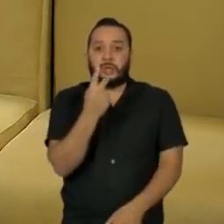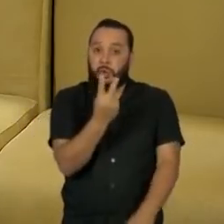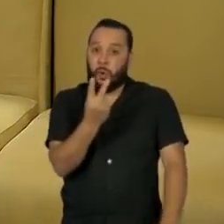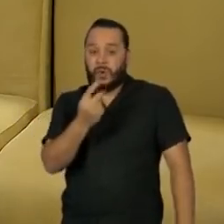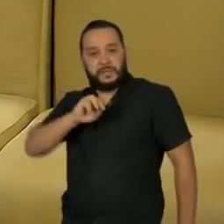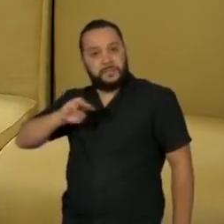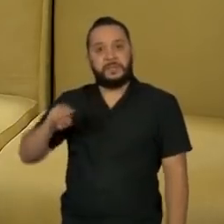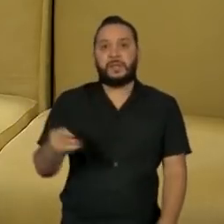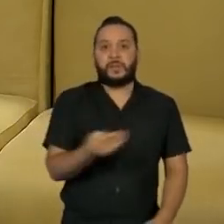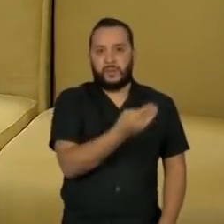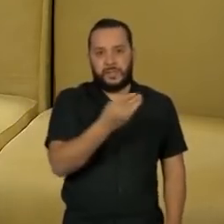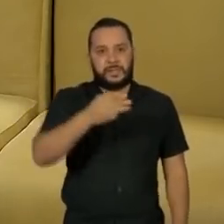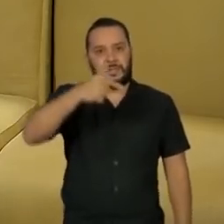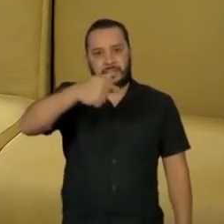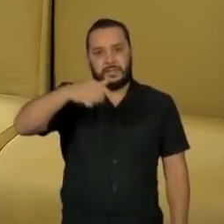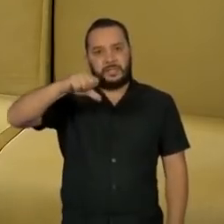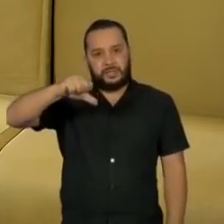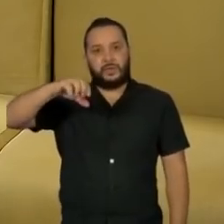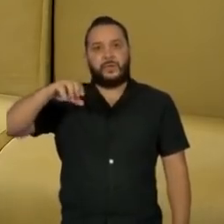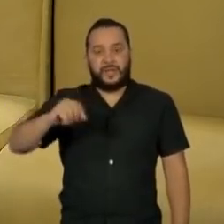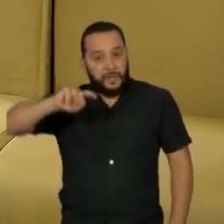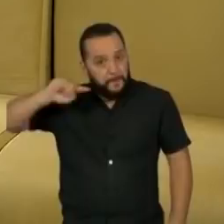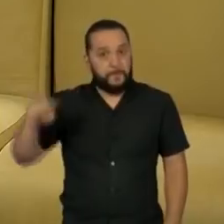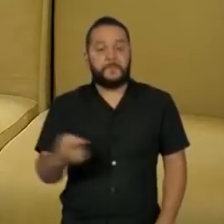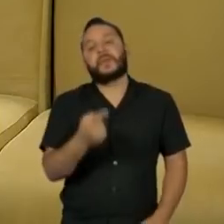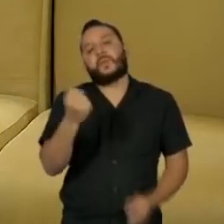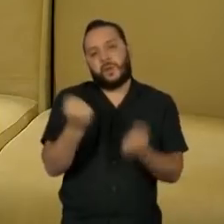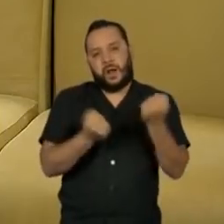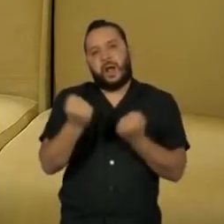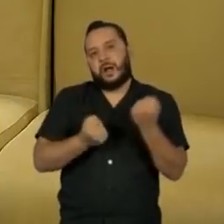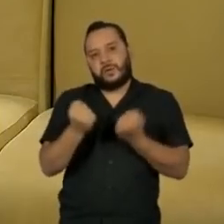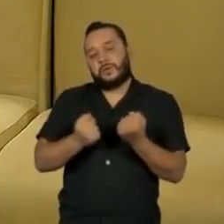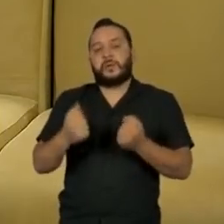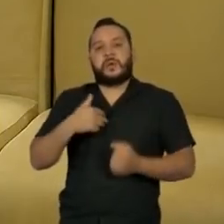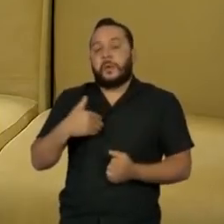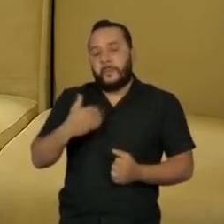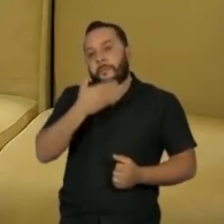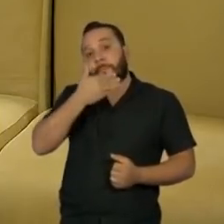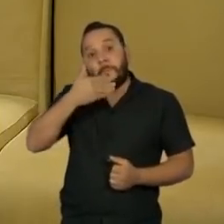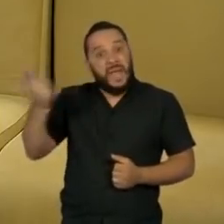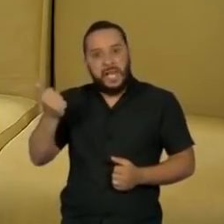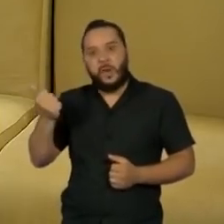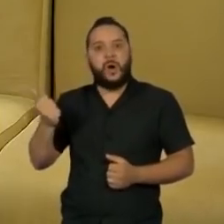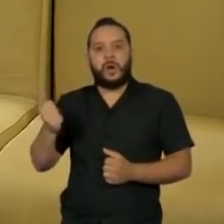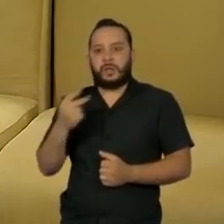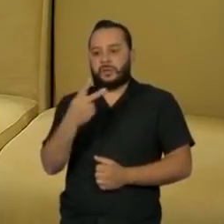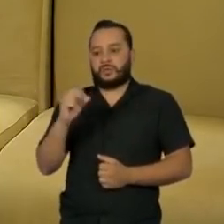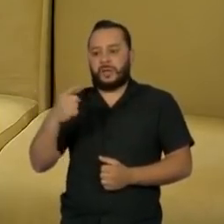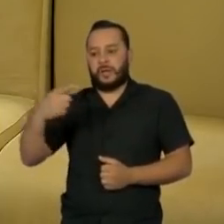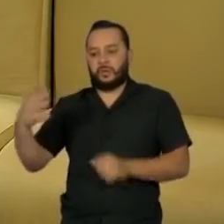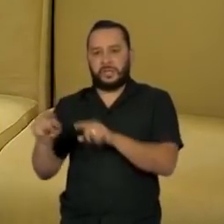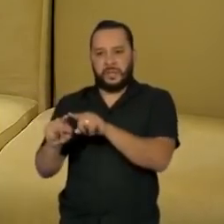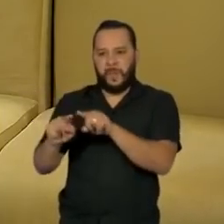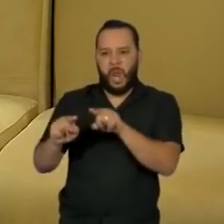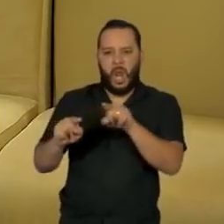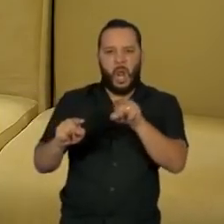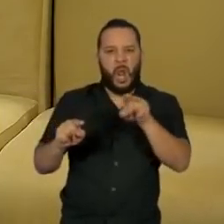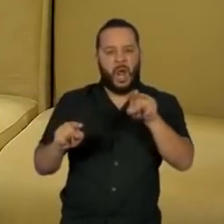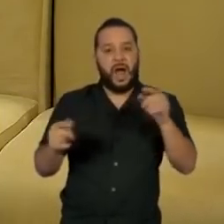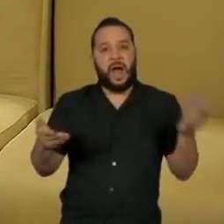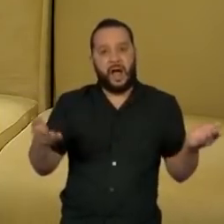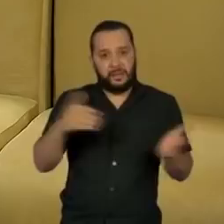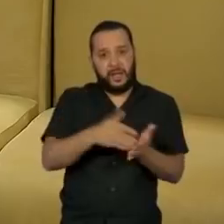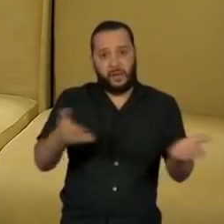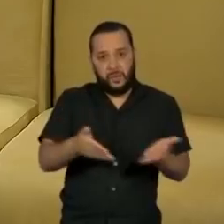milhões 790 mil unidades. Melhor resultado desde 2014. Já a produção, segundo a entidade, chegou a quase